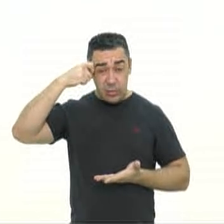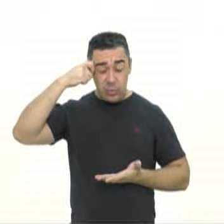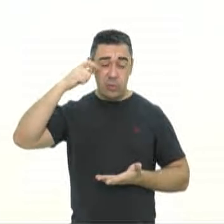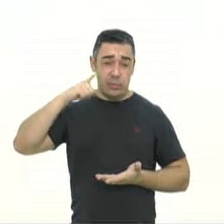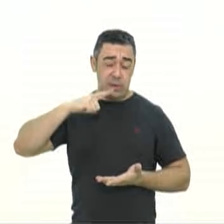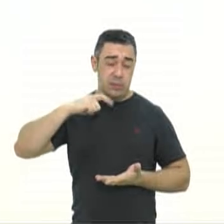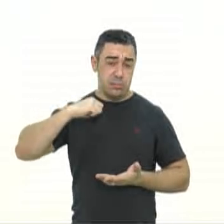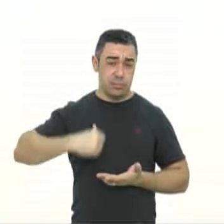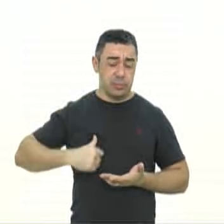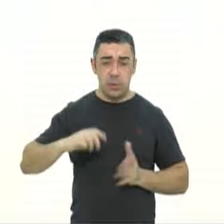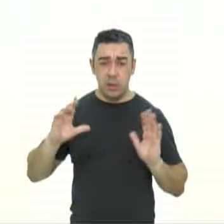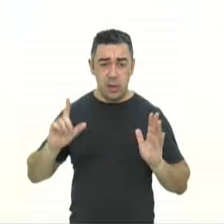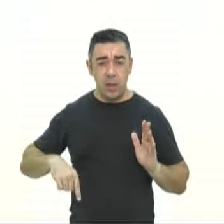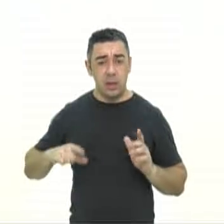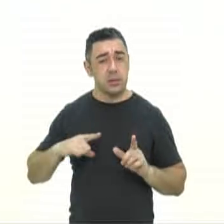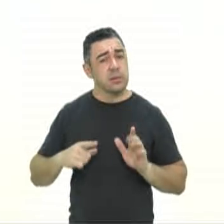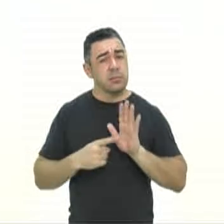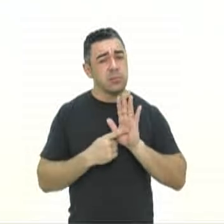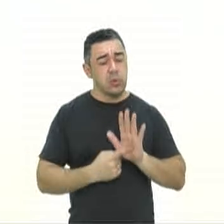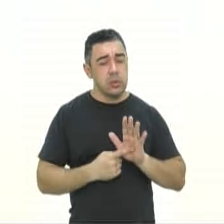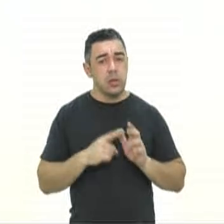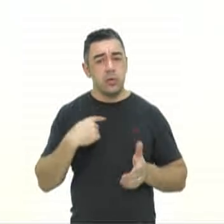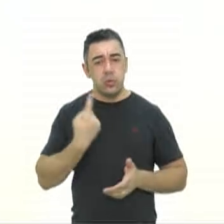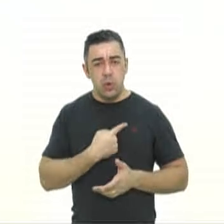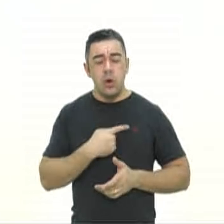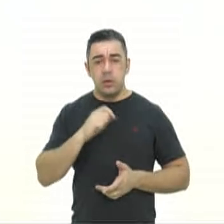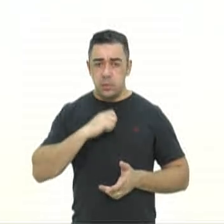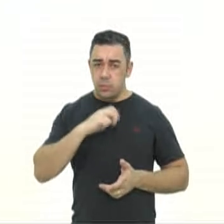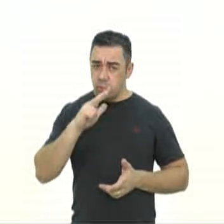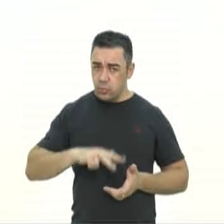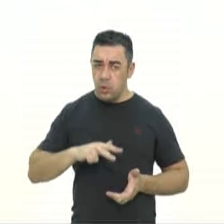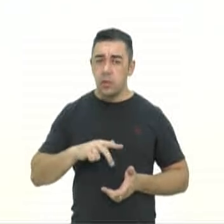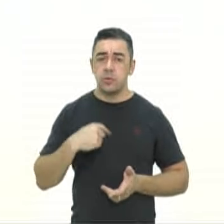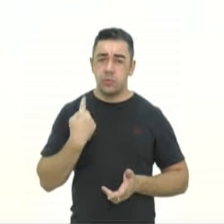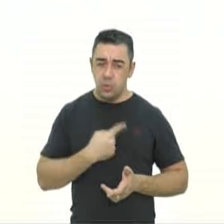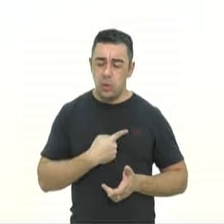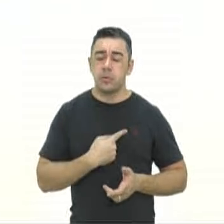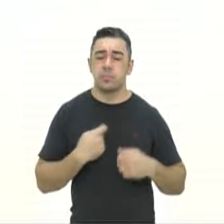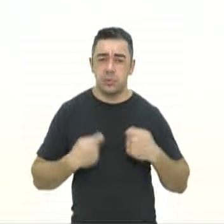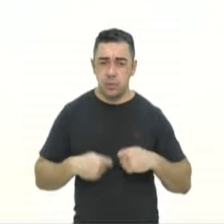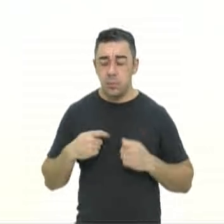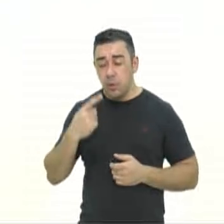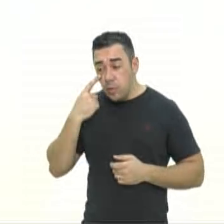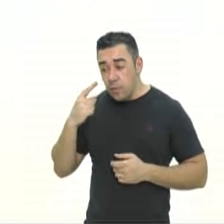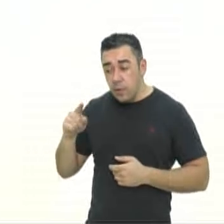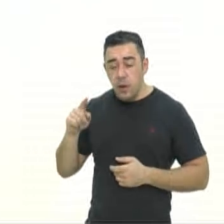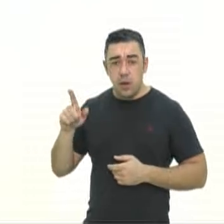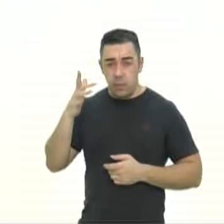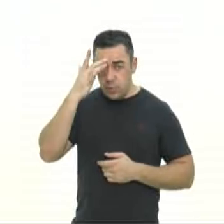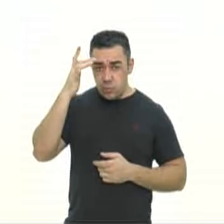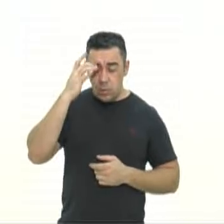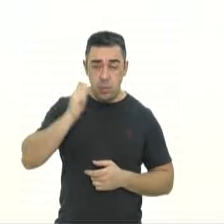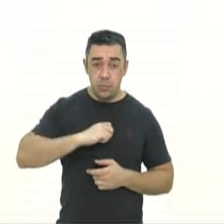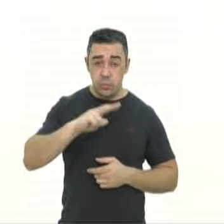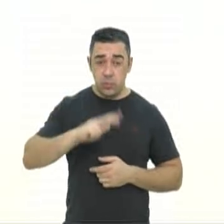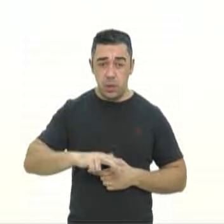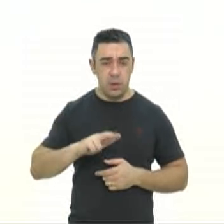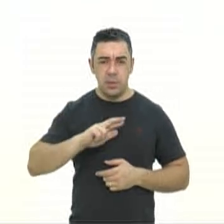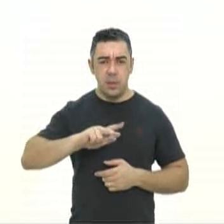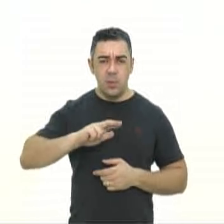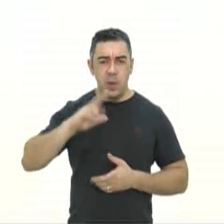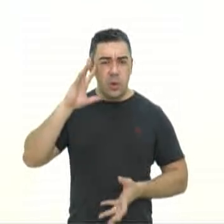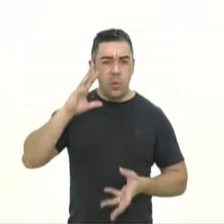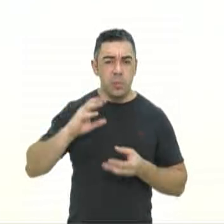e muito cerrado. É possível que somos portugueses e havemos de ouvir um pregador em português e não havemos